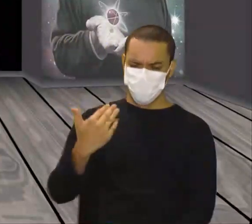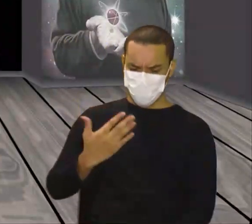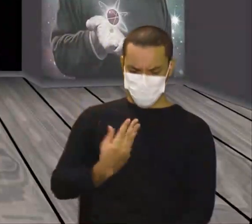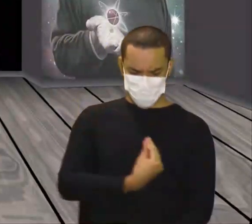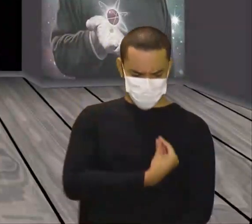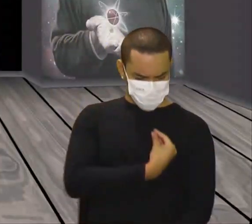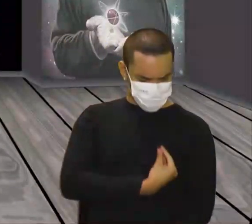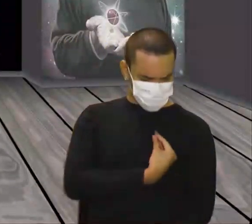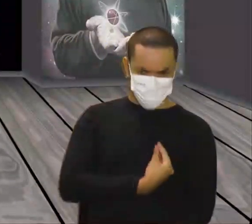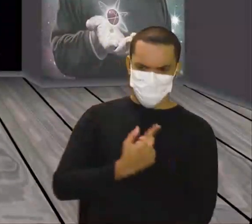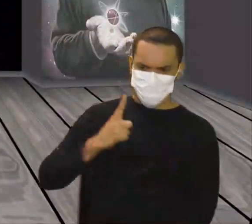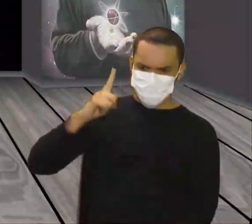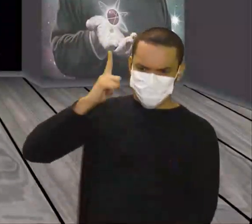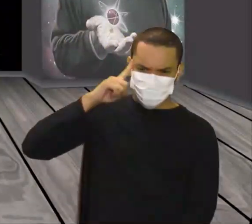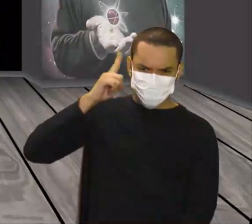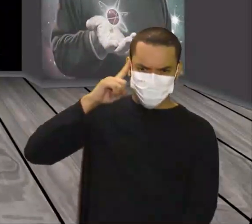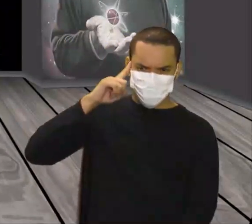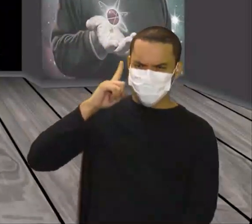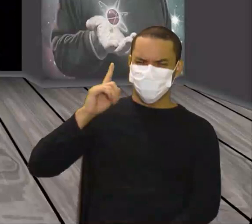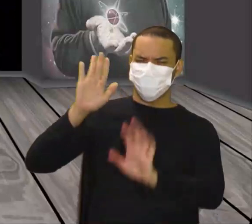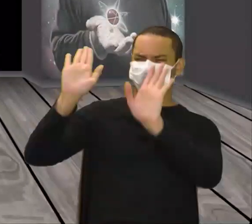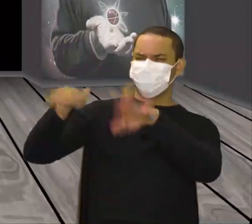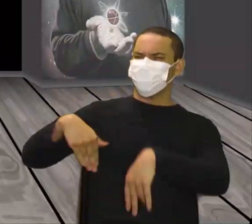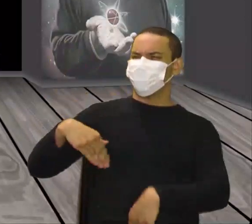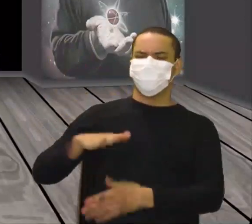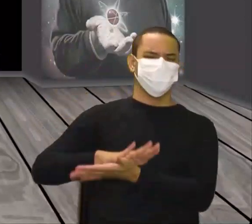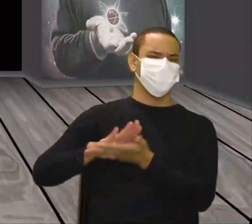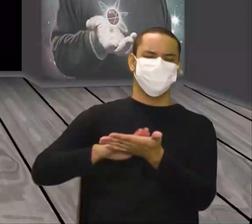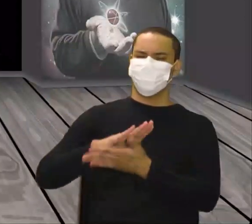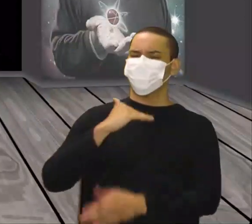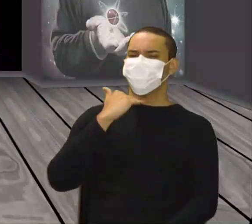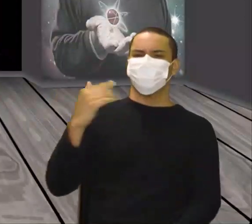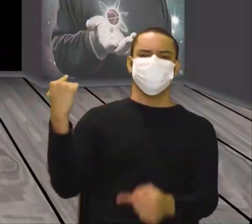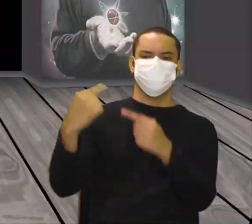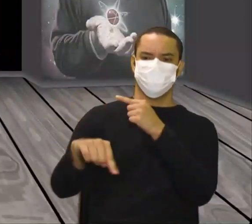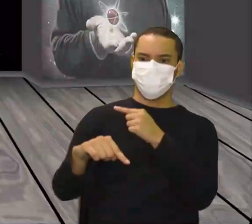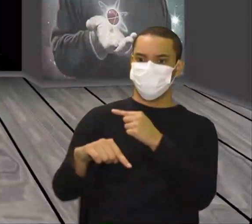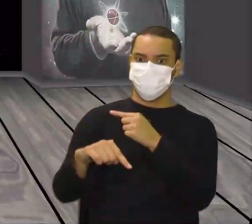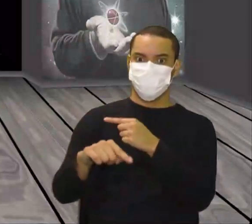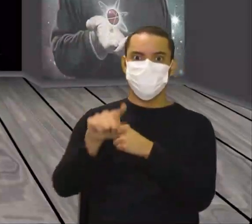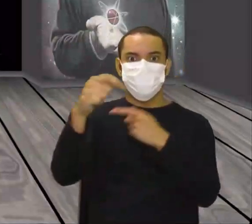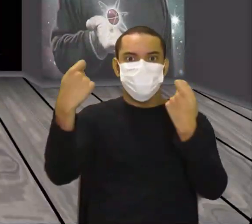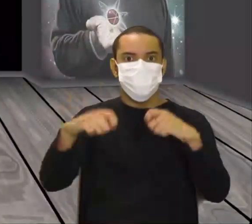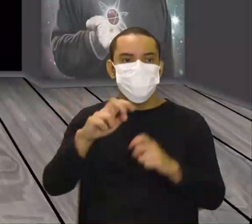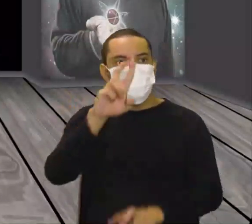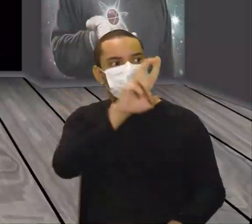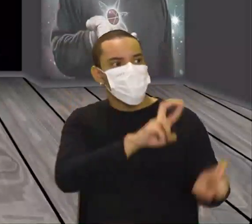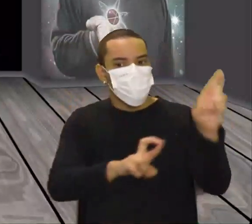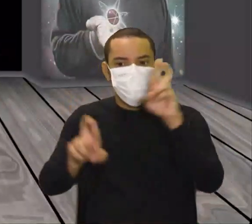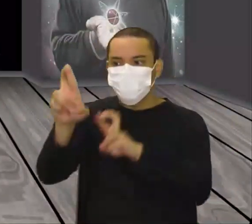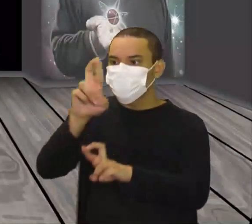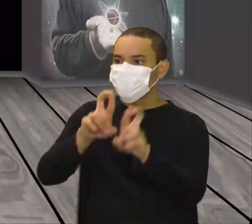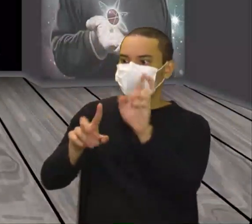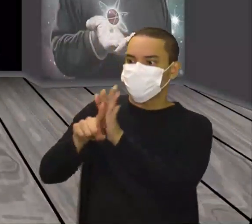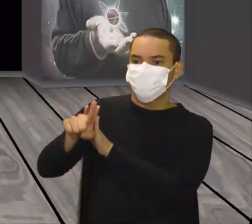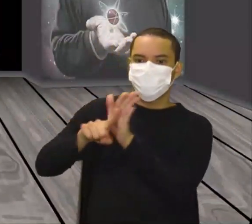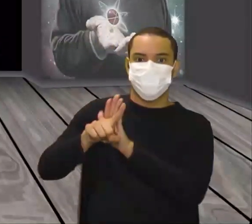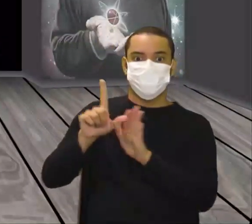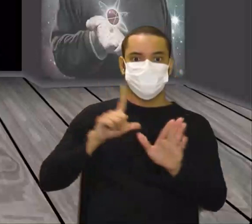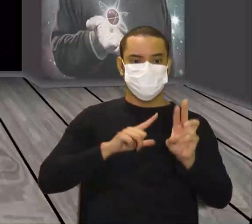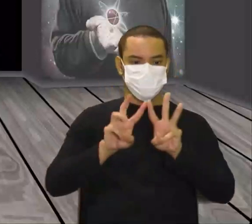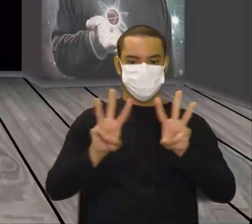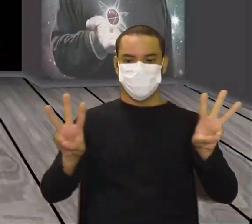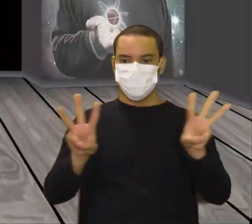dia, a física não se aplica, eu acho que isso não tem nada a ver. Você tem que observar, você tem que pesquisar, tem vários